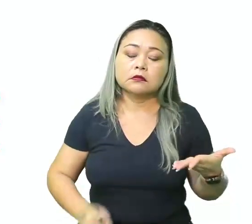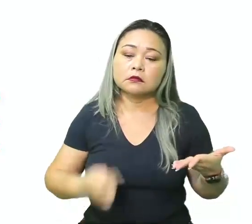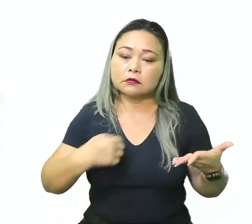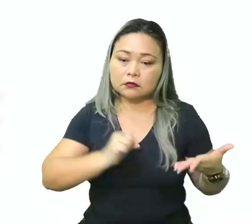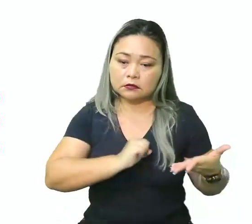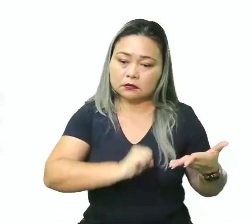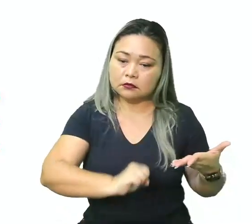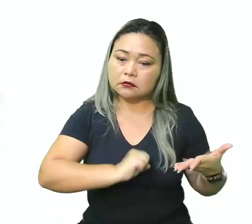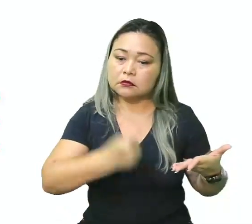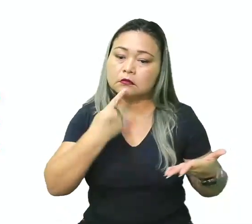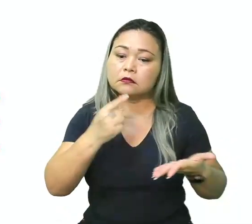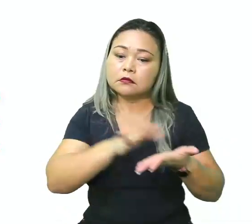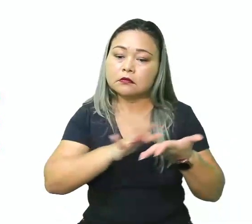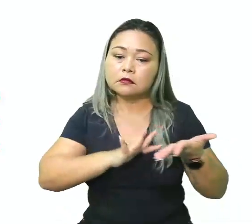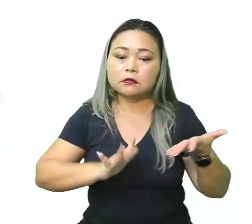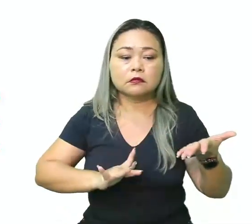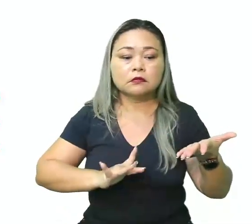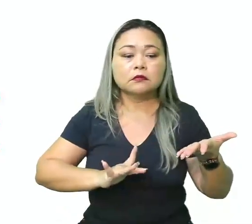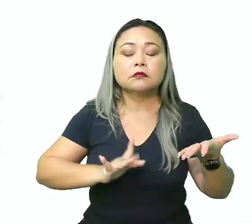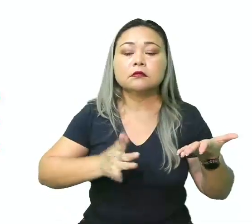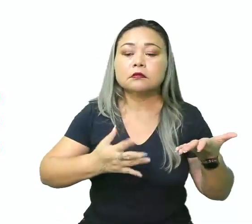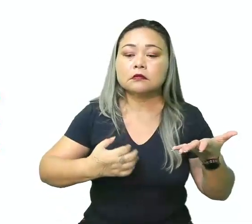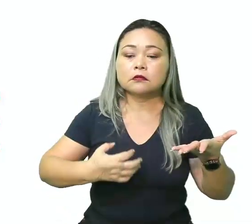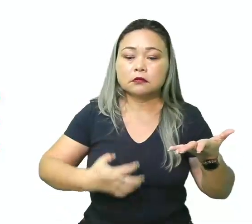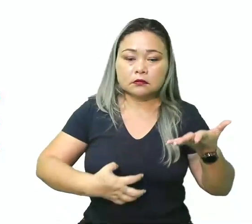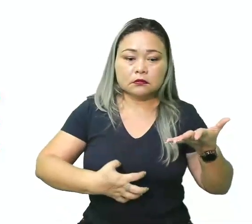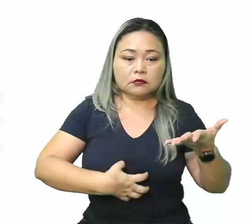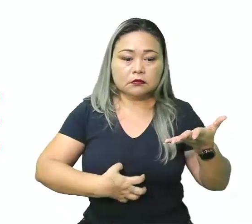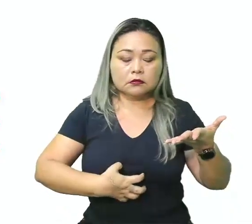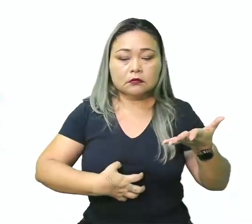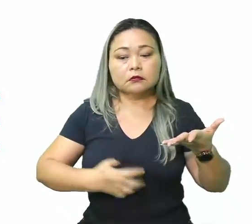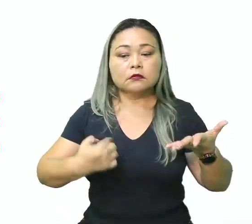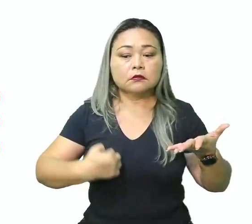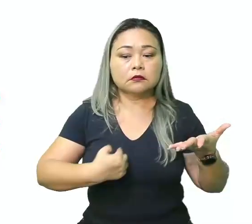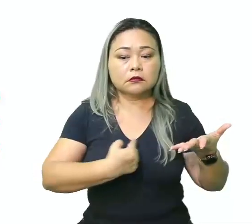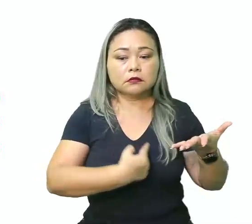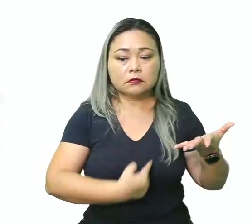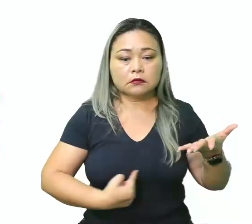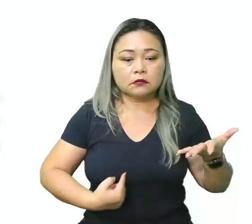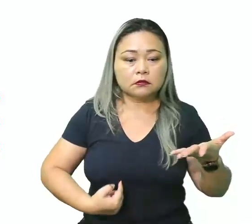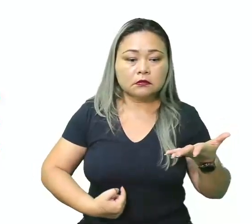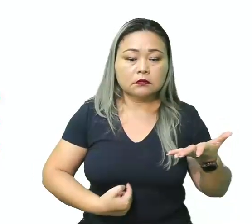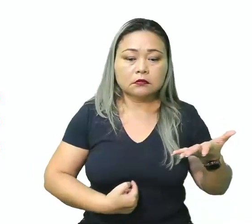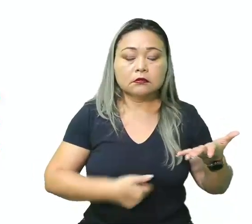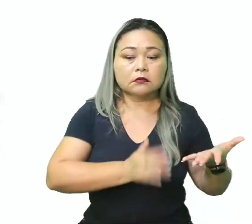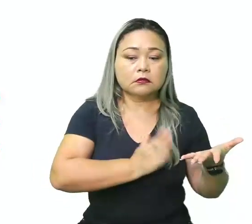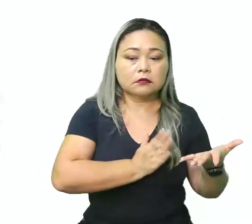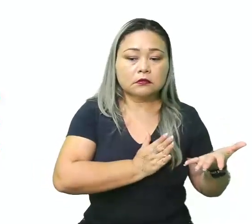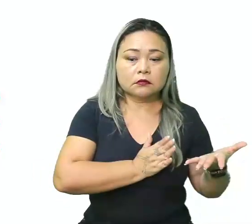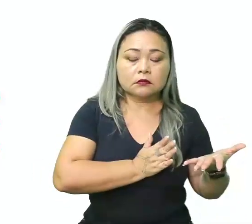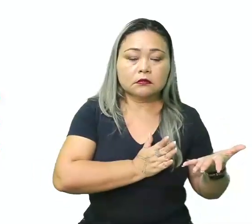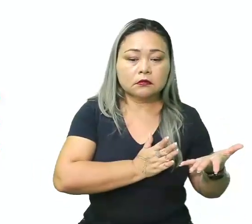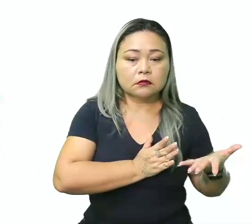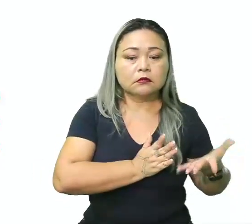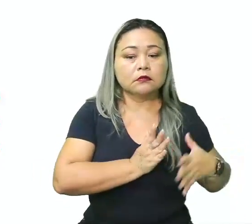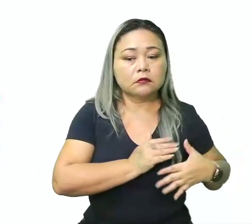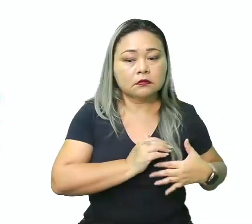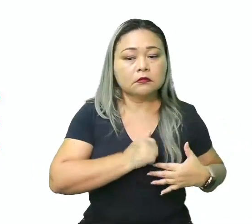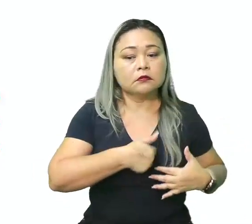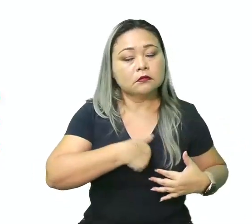no bombeamento do sangue, e o intestino delgado. O coração, ele faz parte do